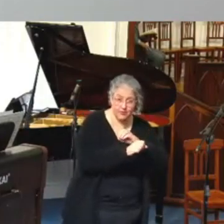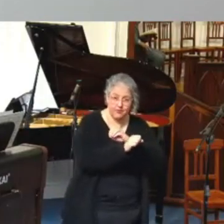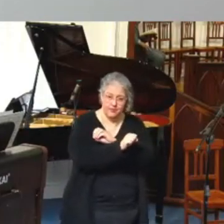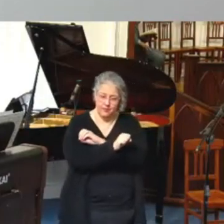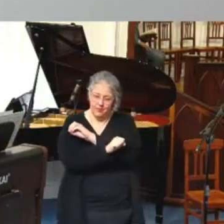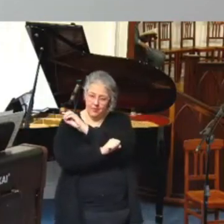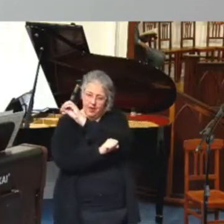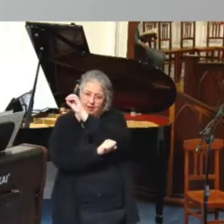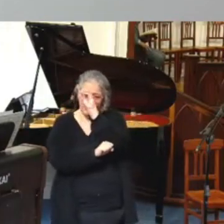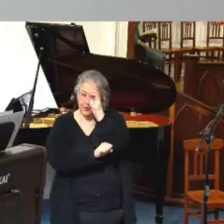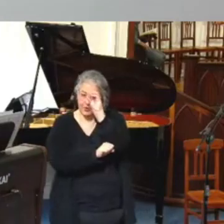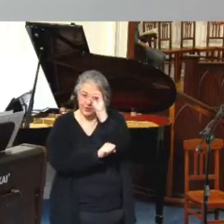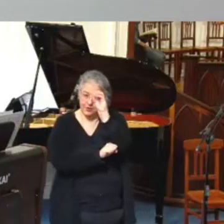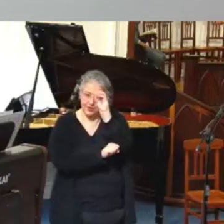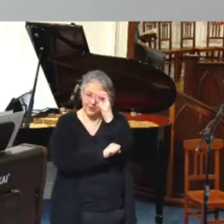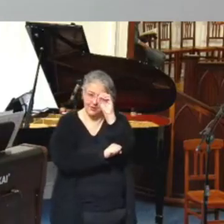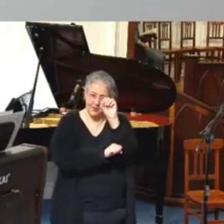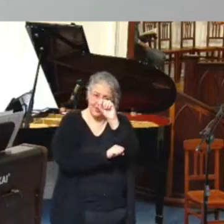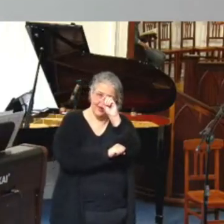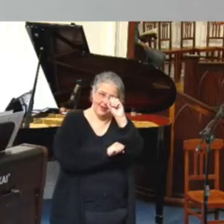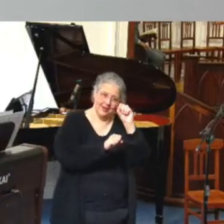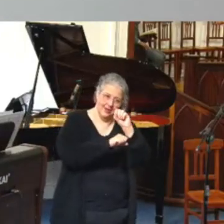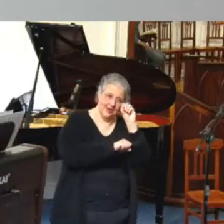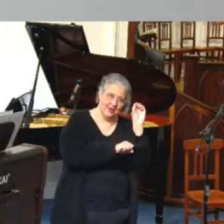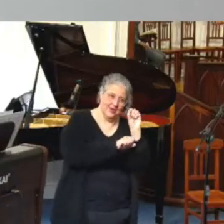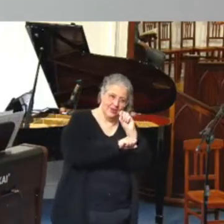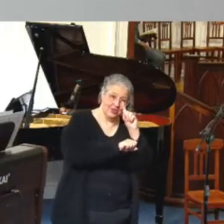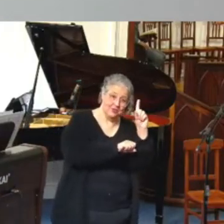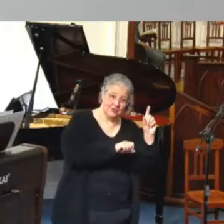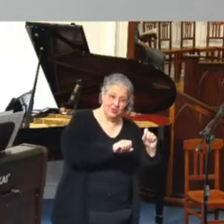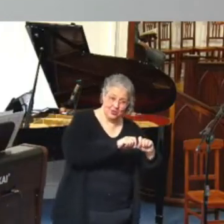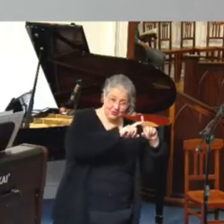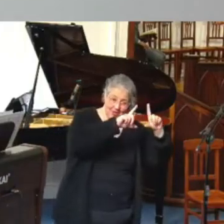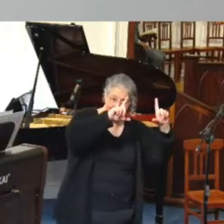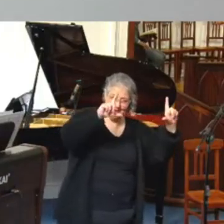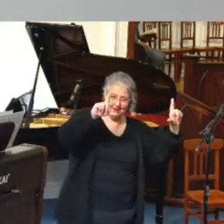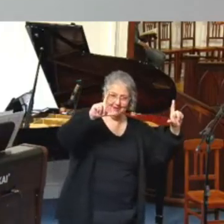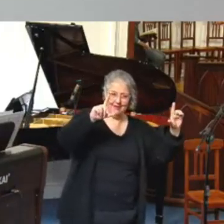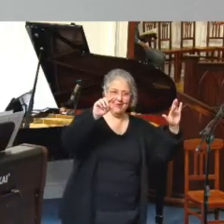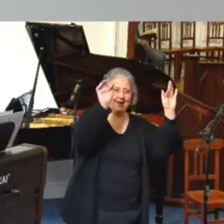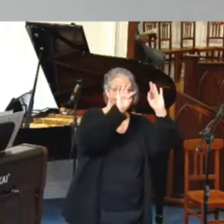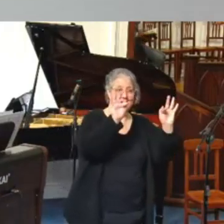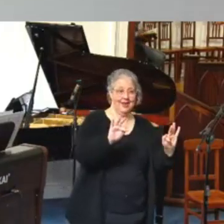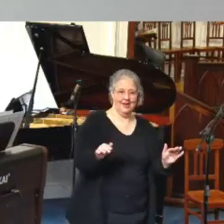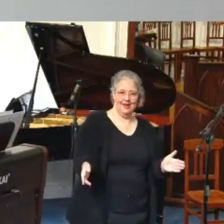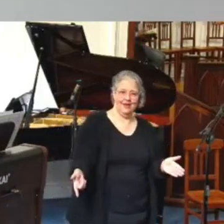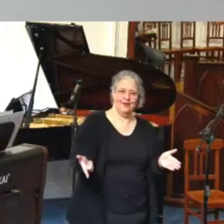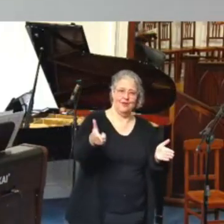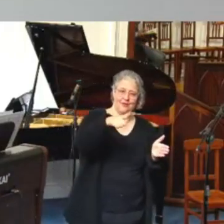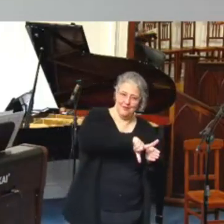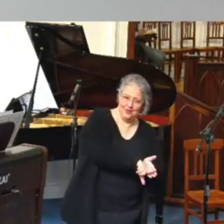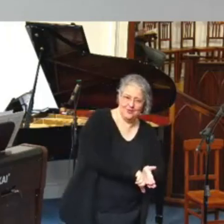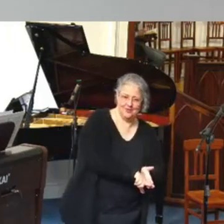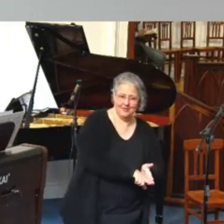dizendo que as misericórdias do Senhor são a causa de não sermos consumidos, porque Deus é fiel. É o mesmo que